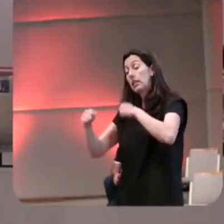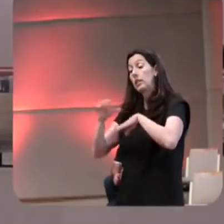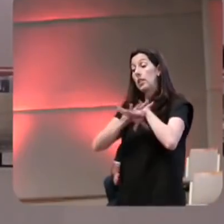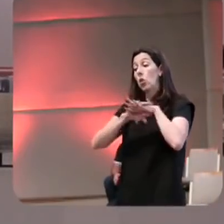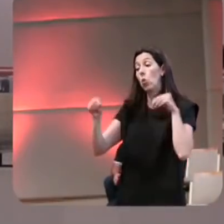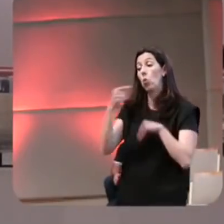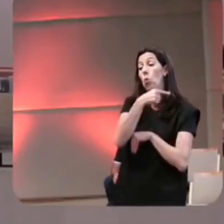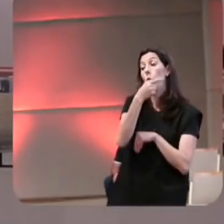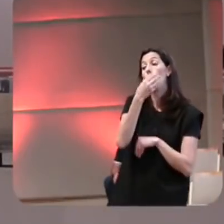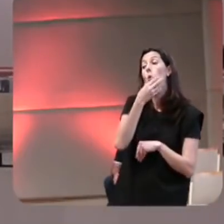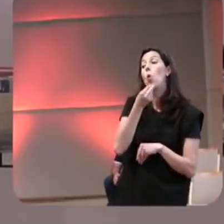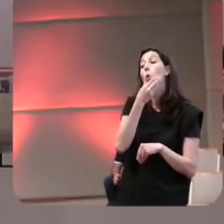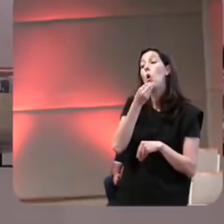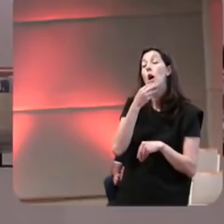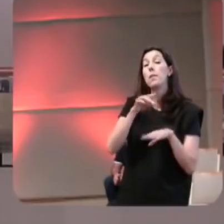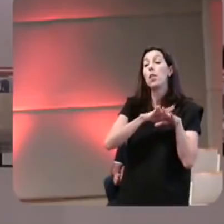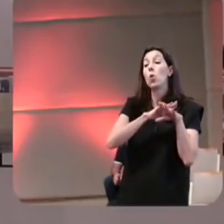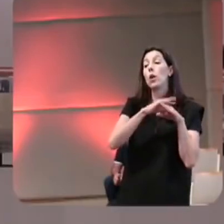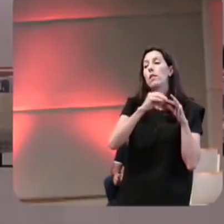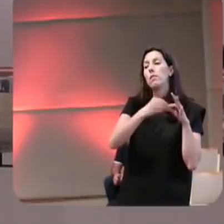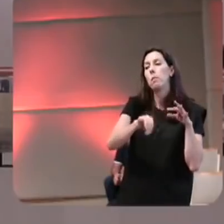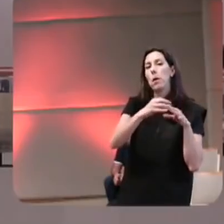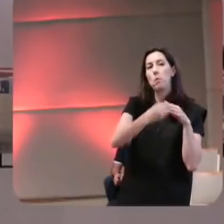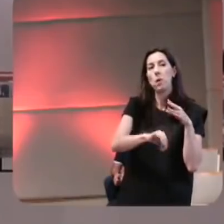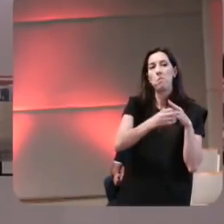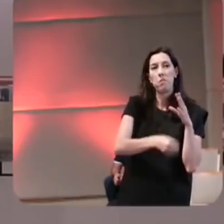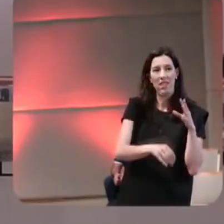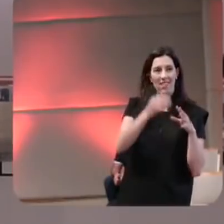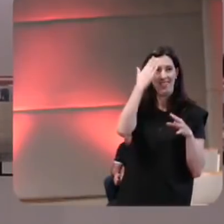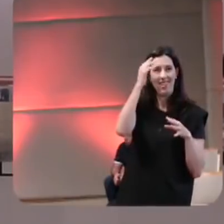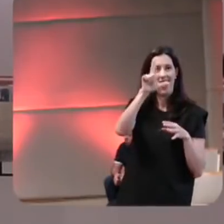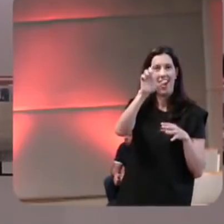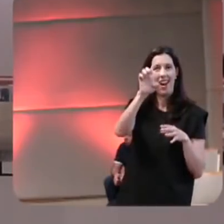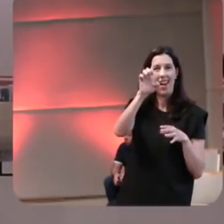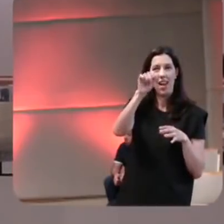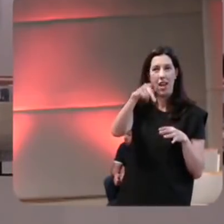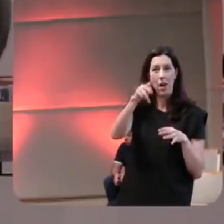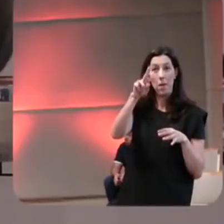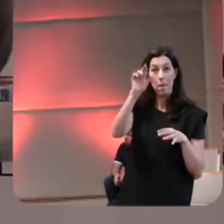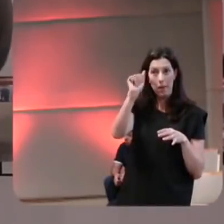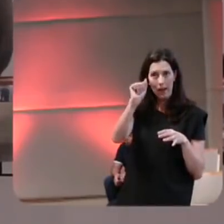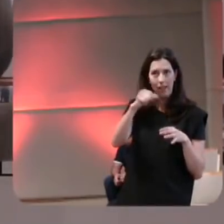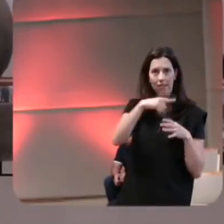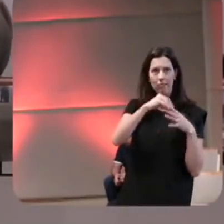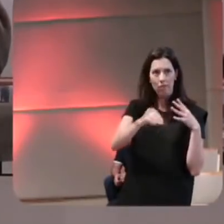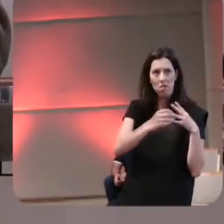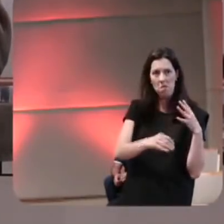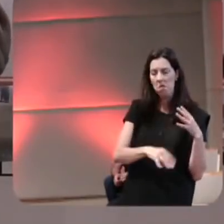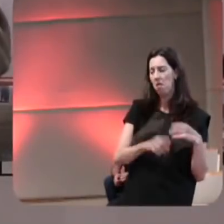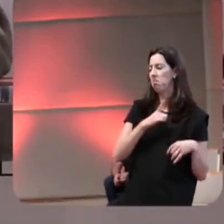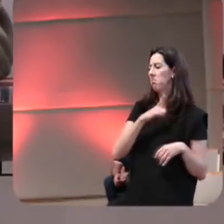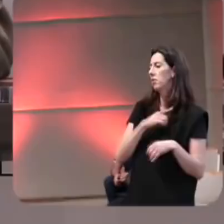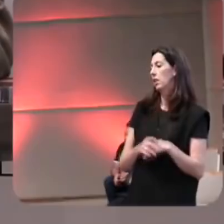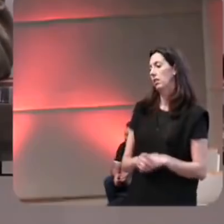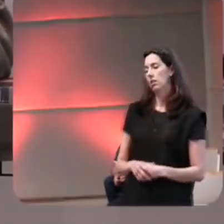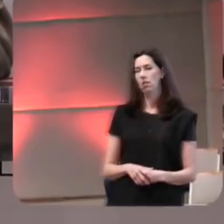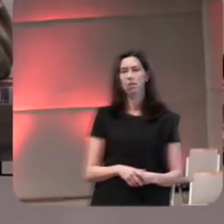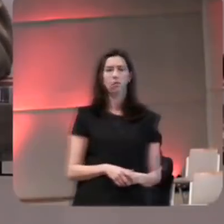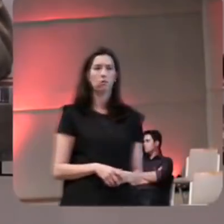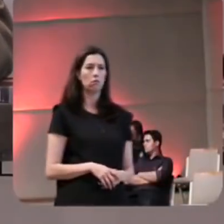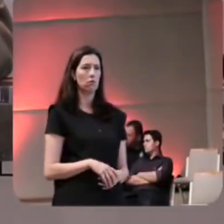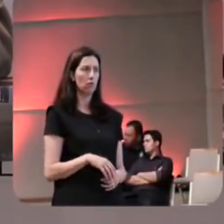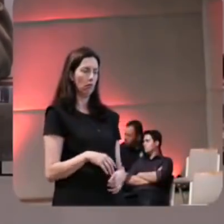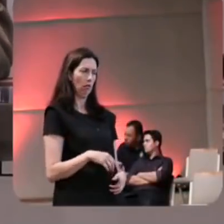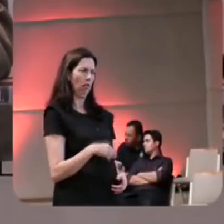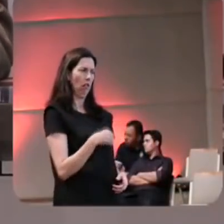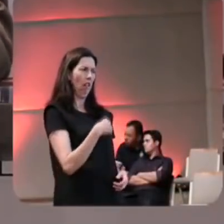isso. E aí o rei de Israel diz assim: como é que eu posso curar? Eu não tenho poder para curar.